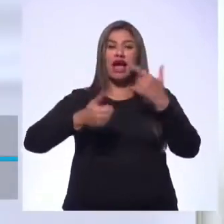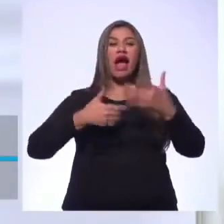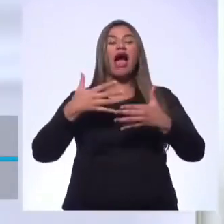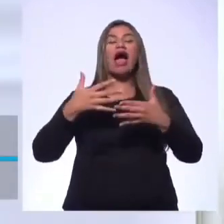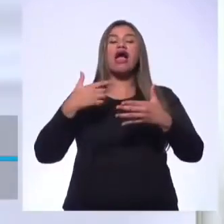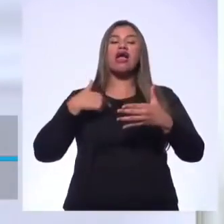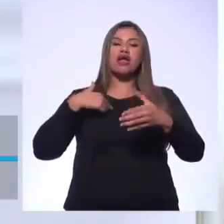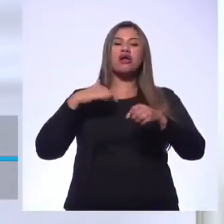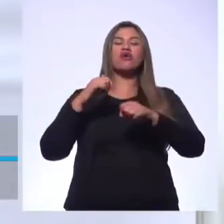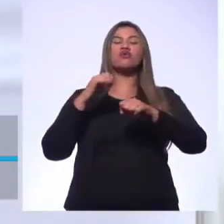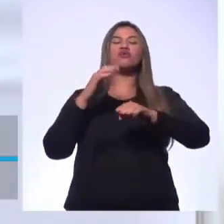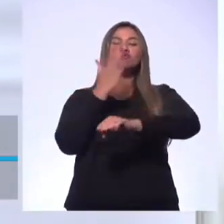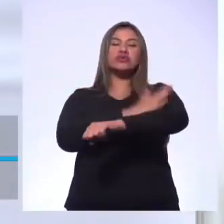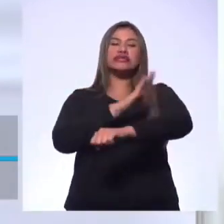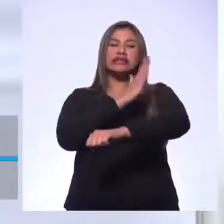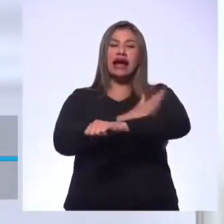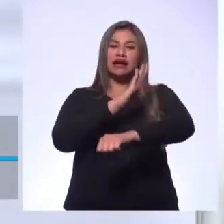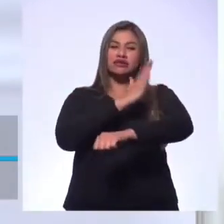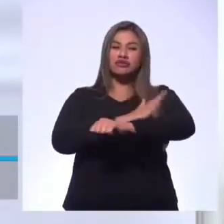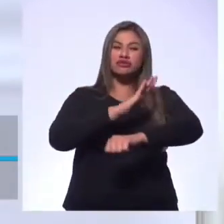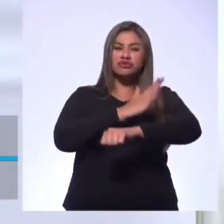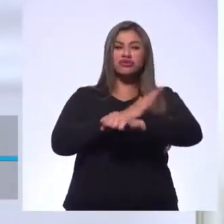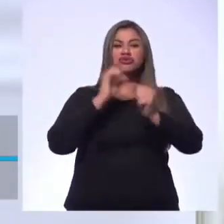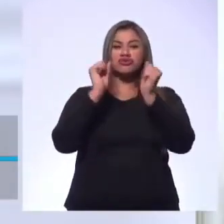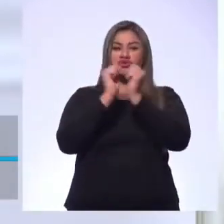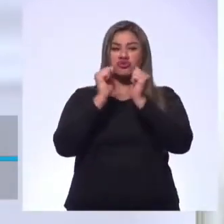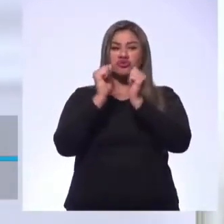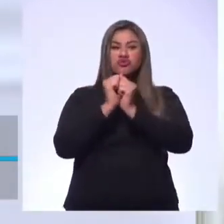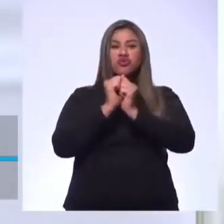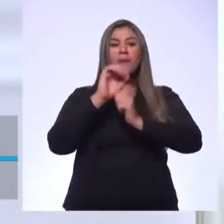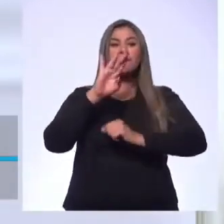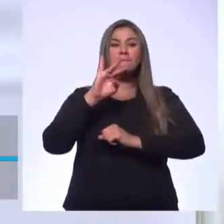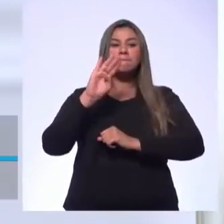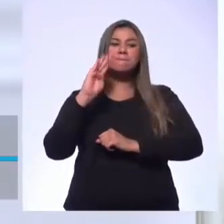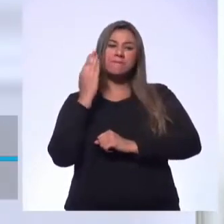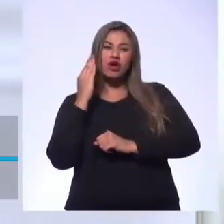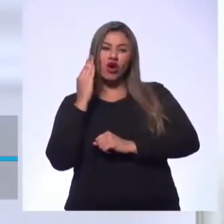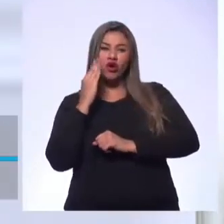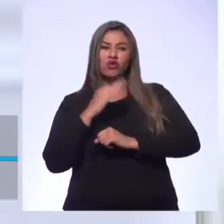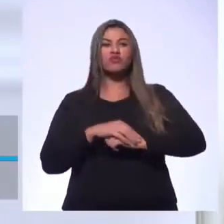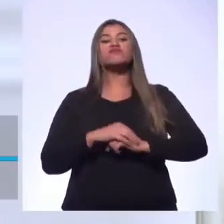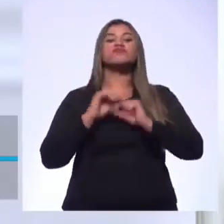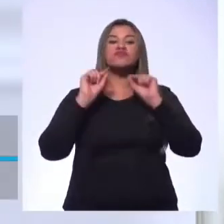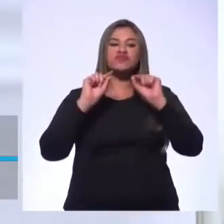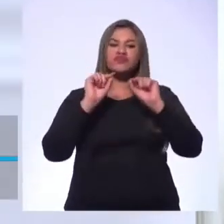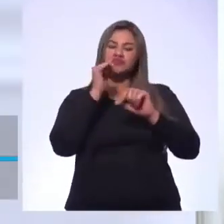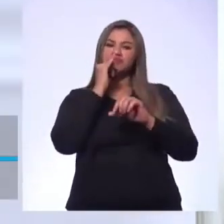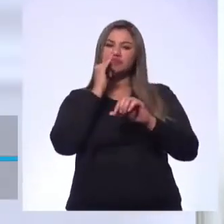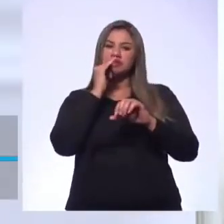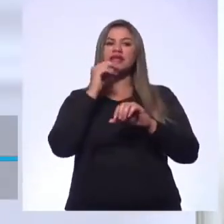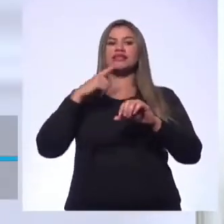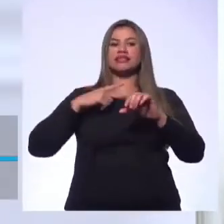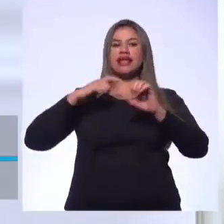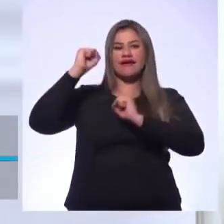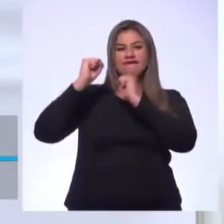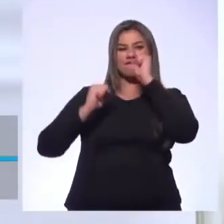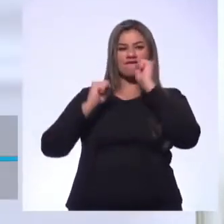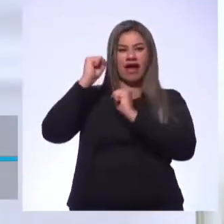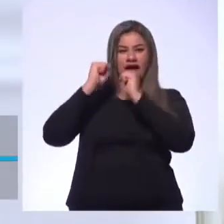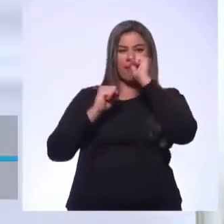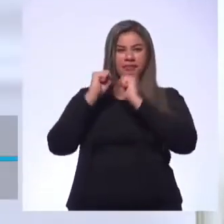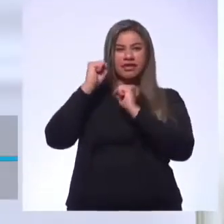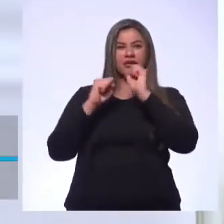biólogo. E lá eu aprendi o seguinte, o chumbinho, ele é roubado de dentro de uma fábrica de